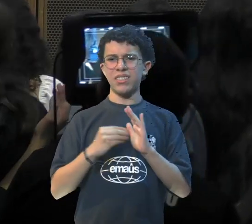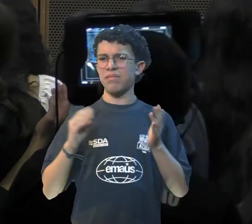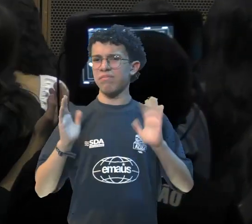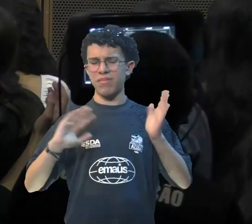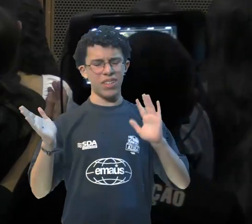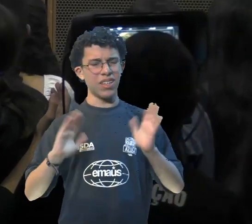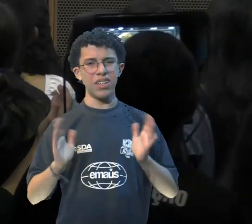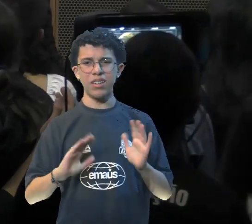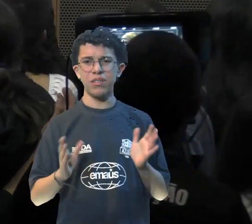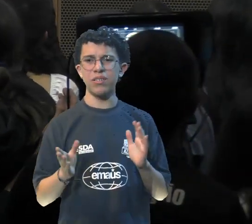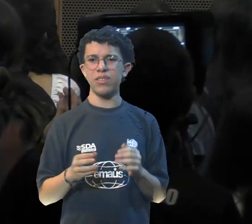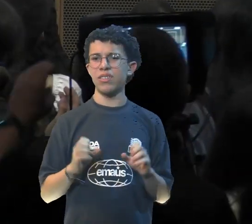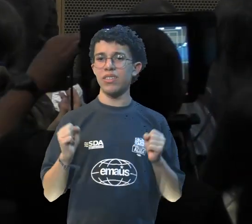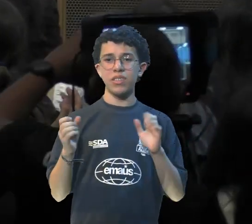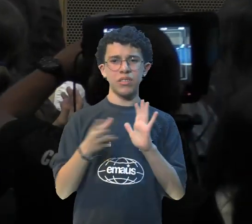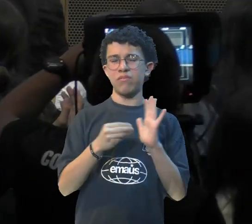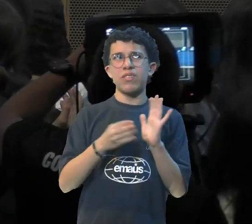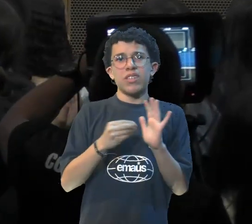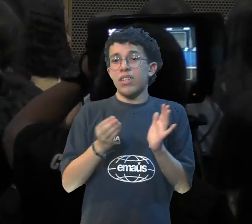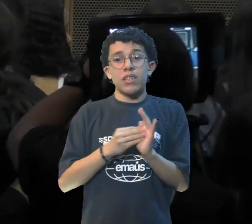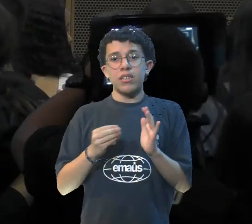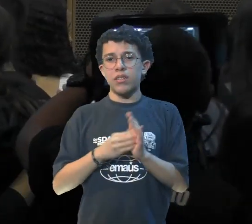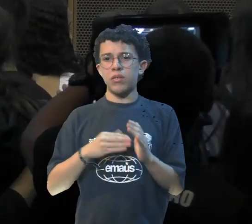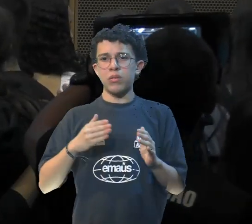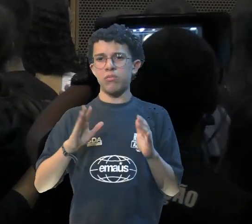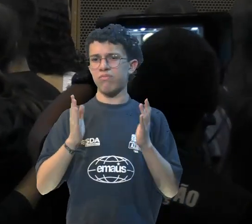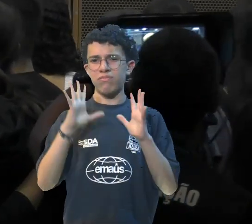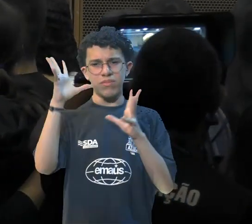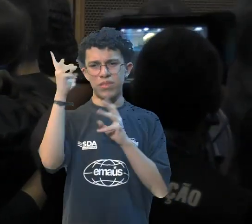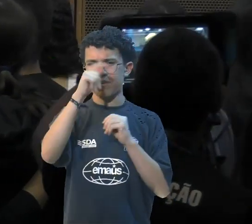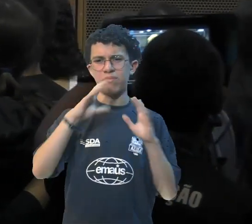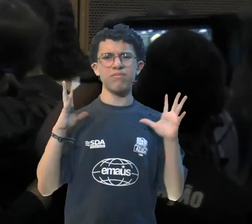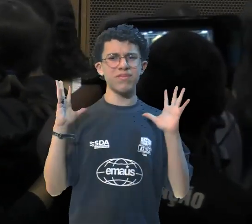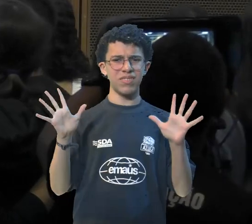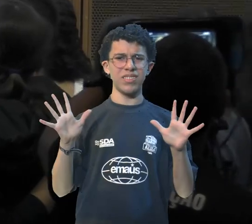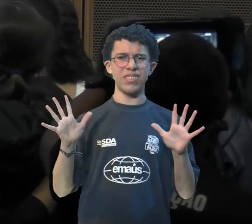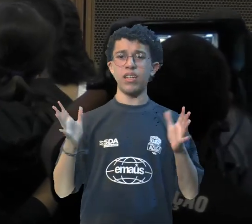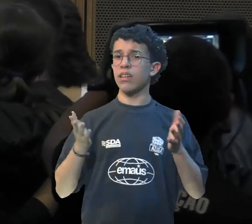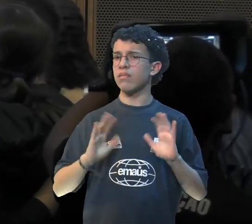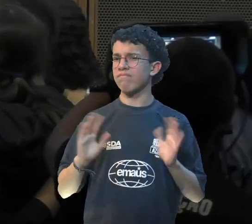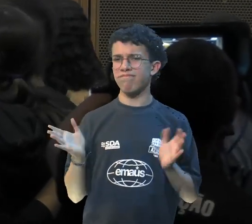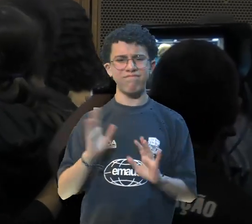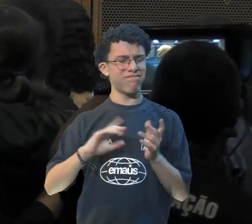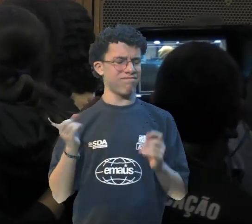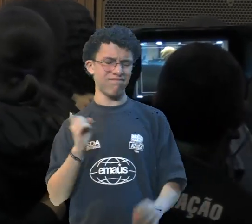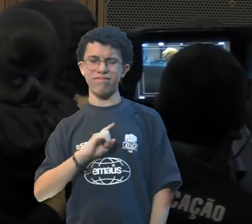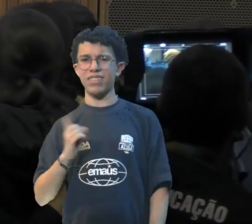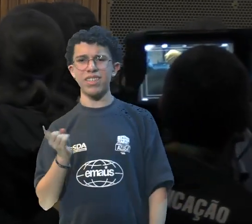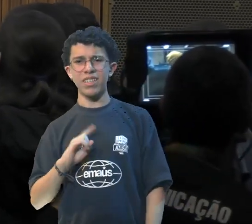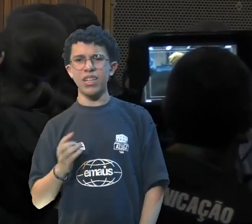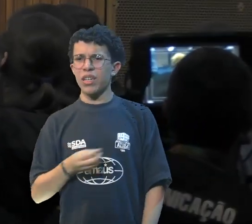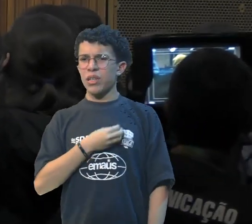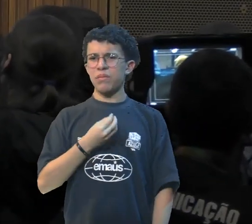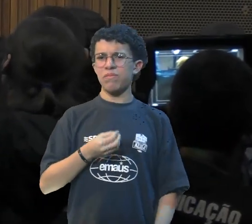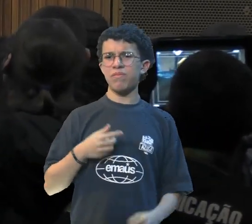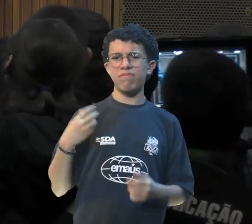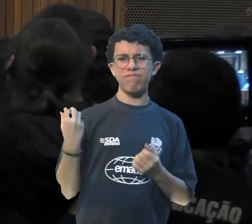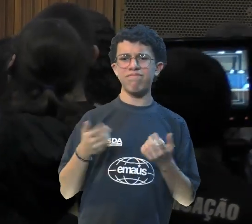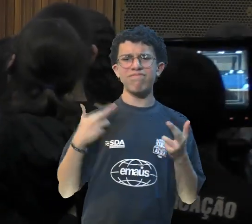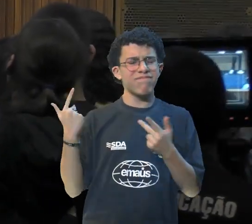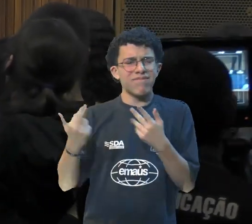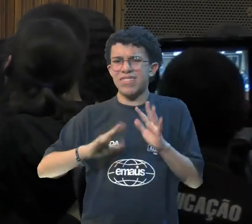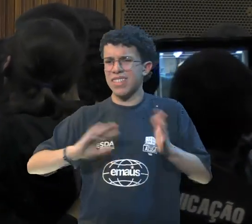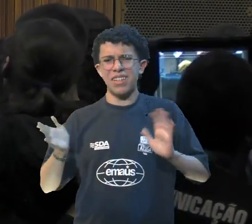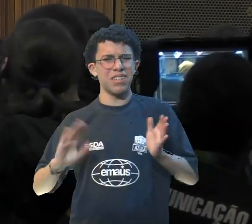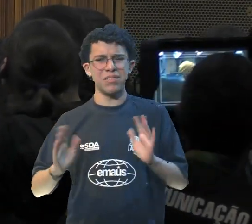culto. Agora resolveu. Só voltar para a minha vida, fazer tudo a mesma coisa, viver no X2 e